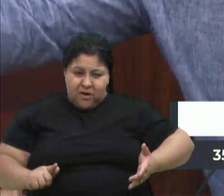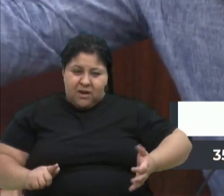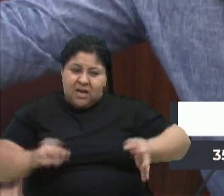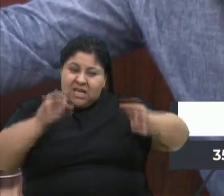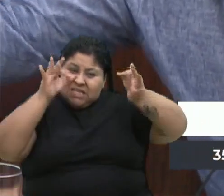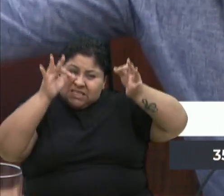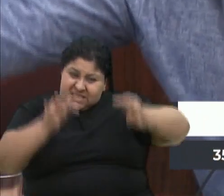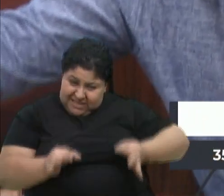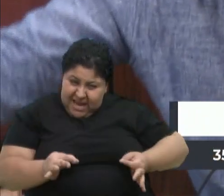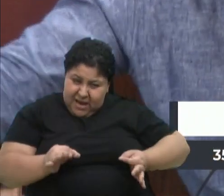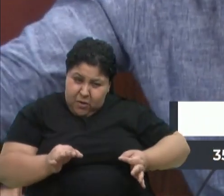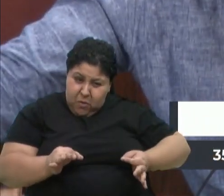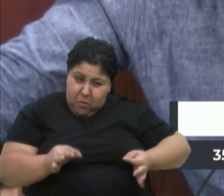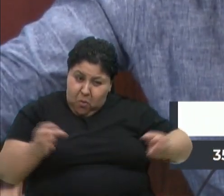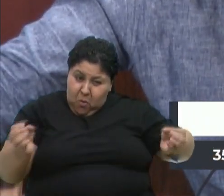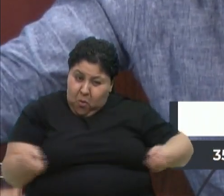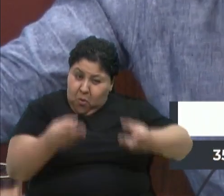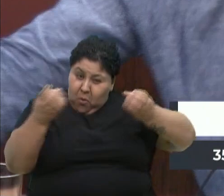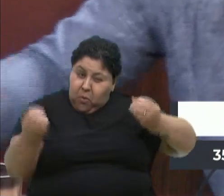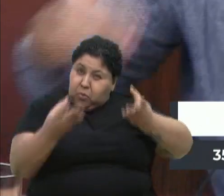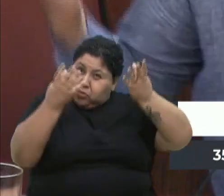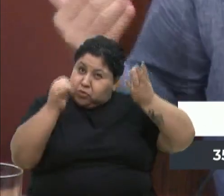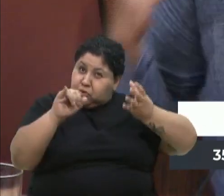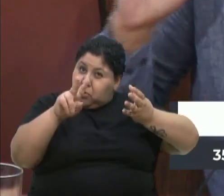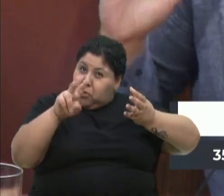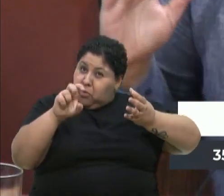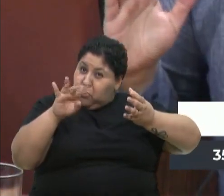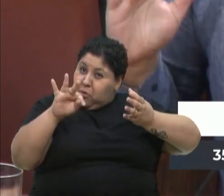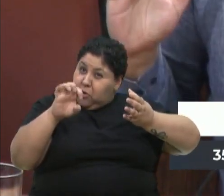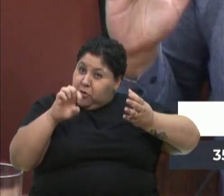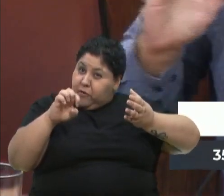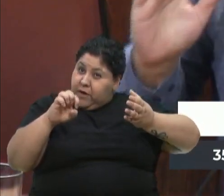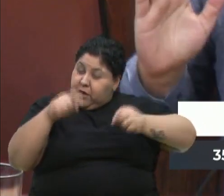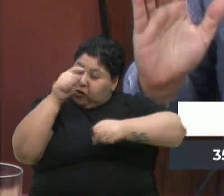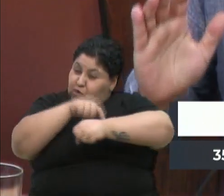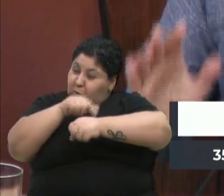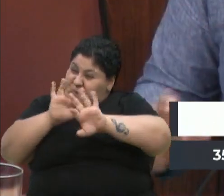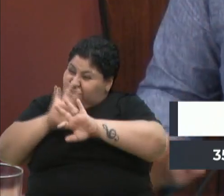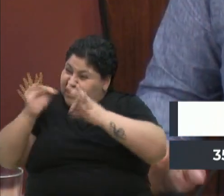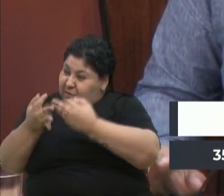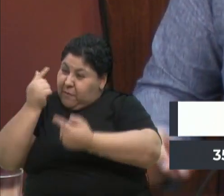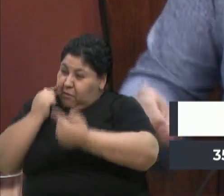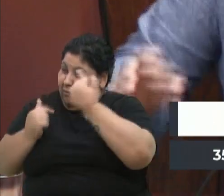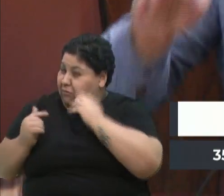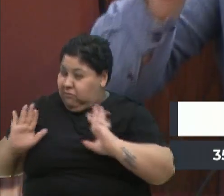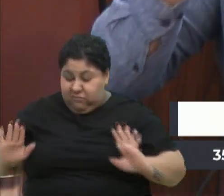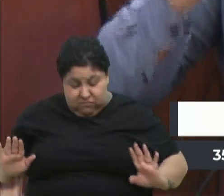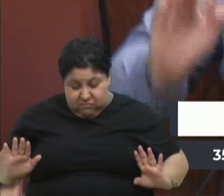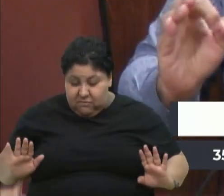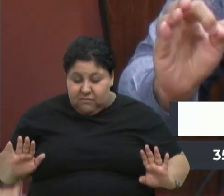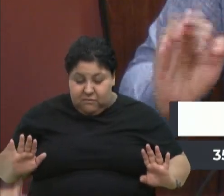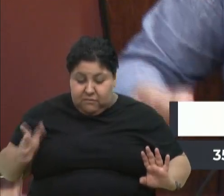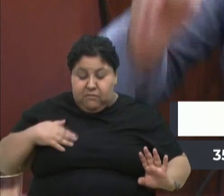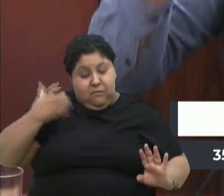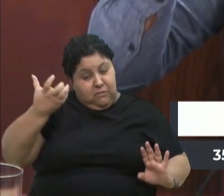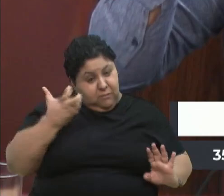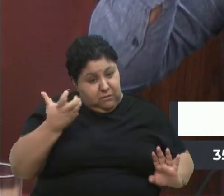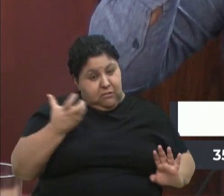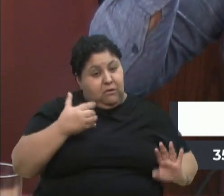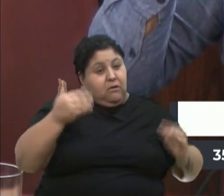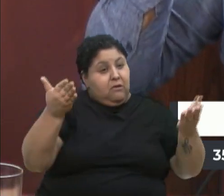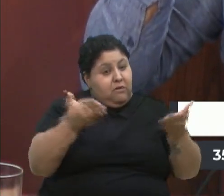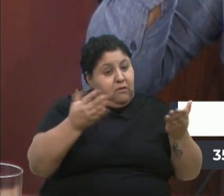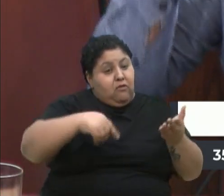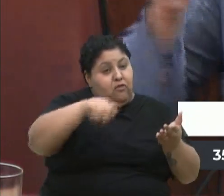num show da Ivete Sangalo enquanto as famílias choravam? Eu não sei, porque eu não busquei a veracidade do vídeo. Eu quero dizer que hoje